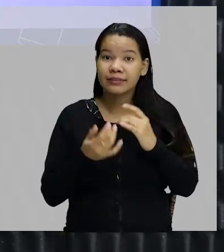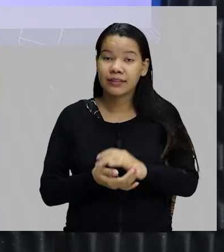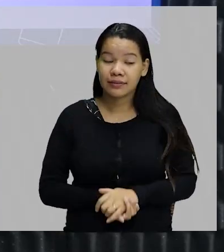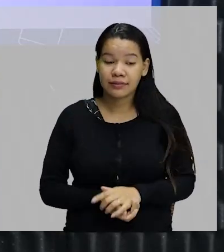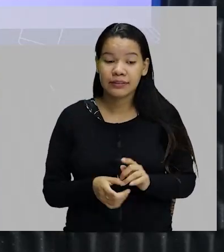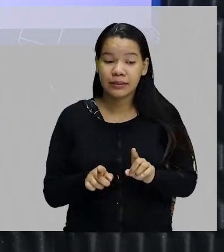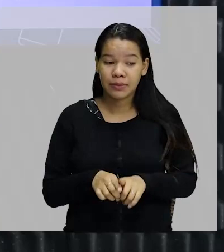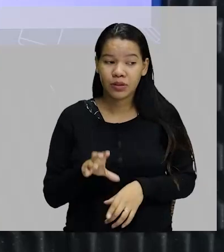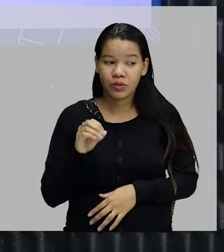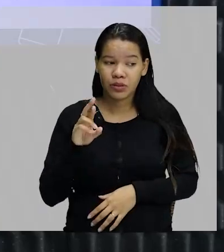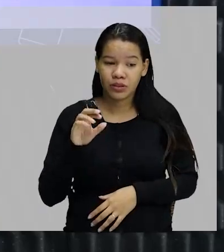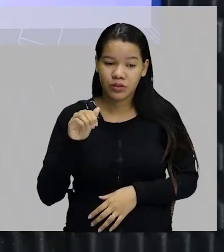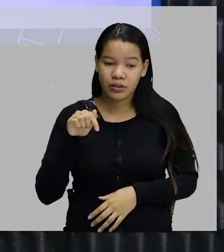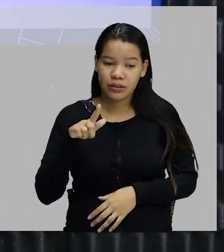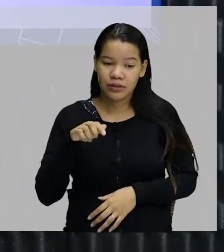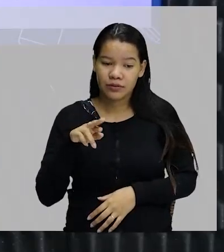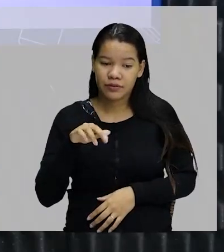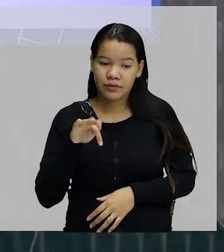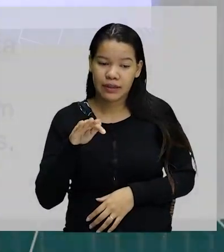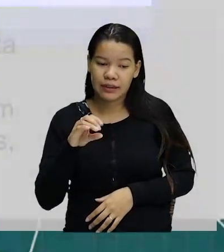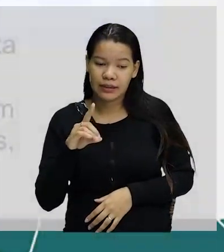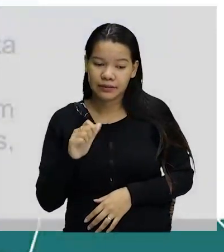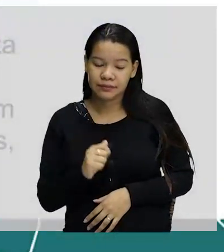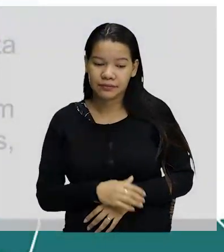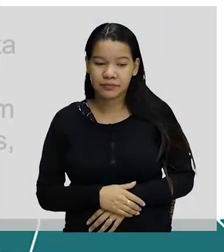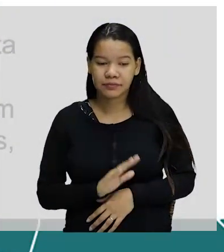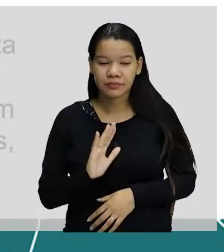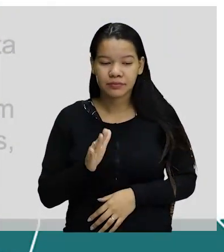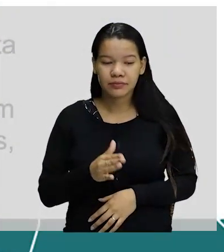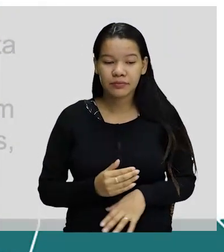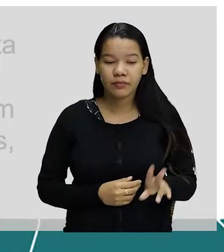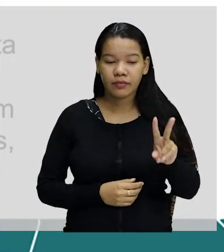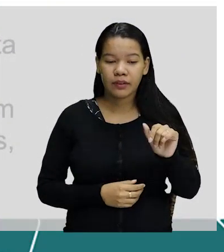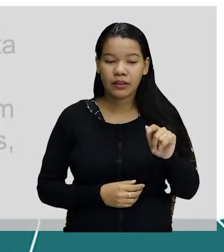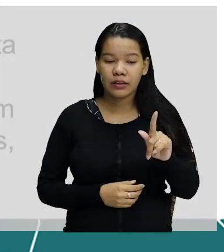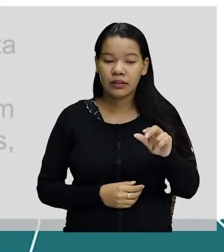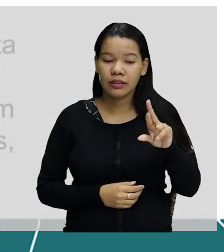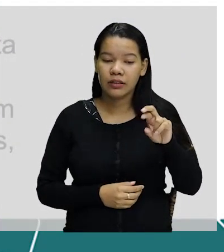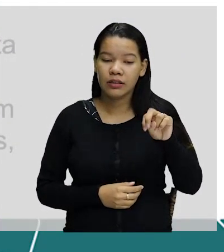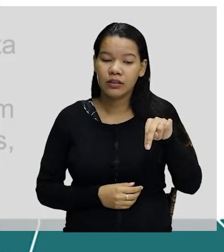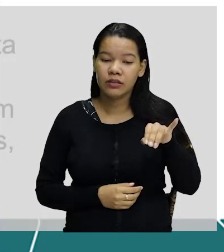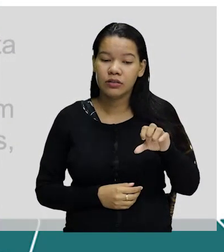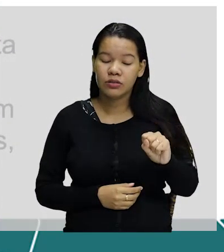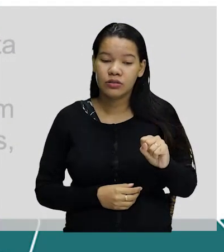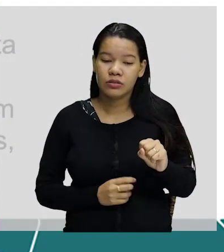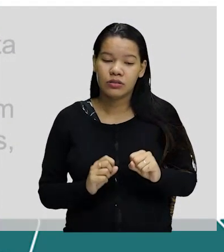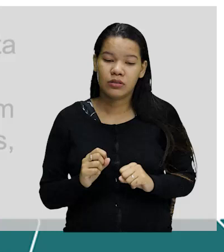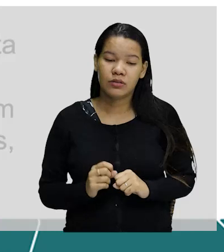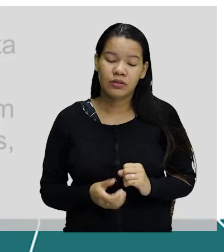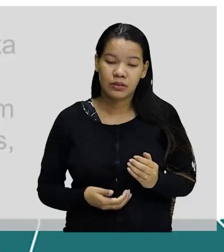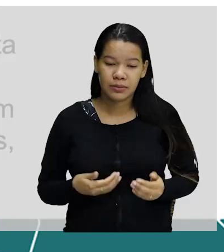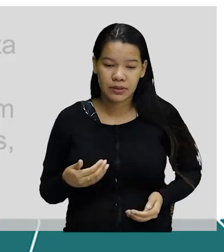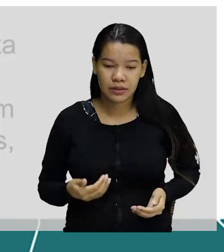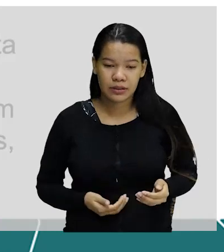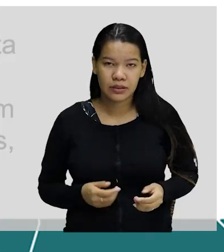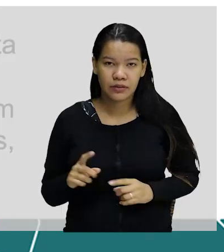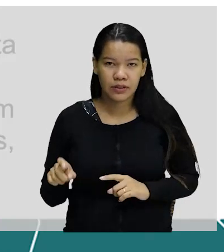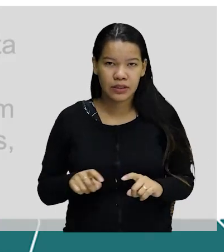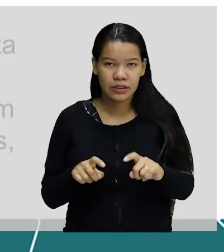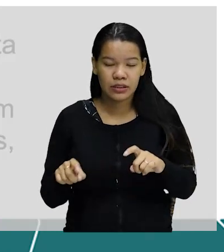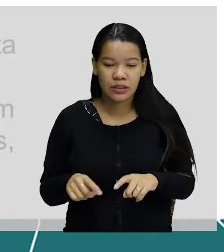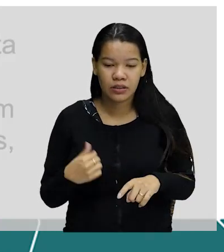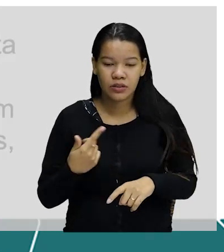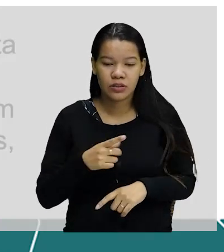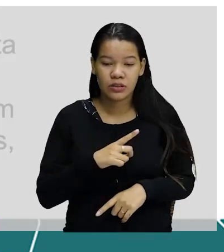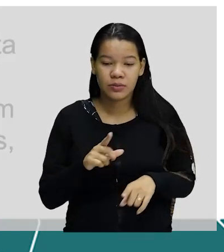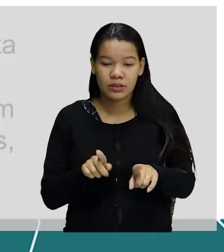também é coreografada. Os vaqueiros são os empregados das fazendas. Nós temos o mutuca. Mutuca é quem